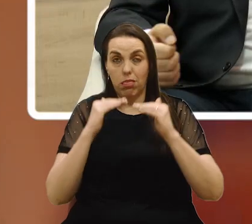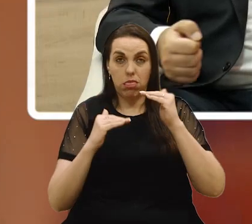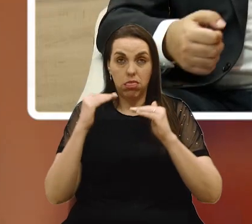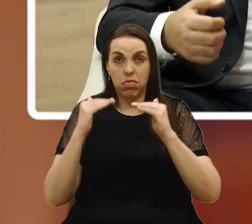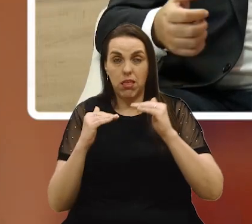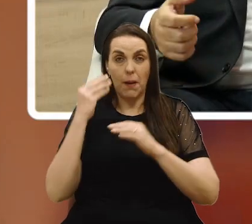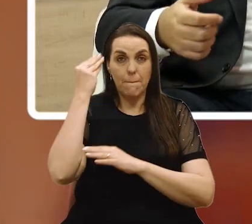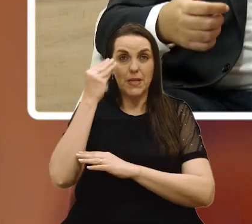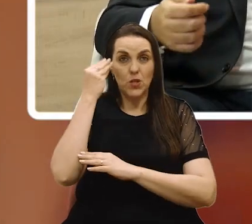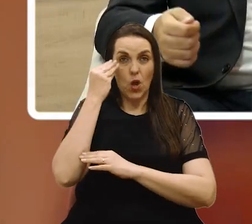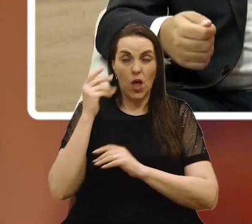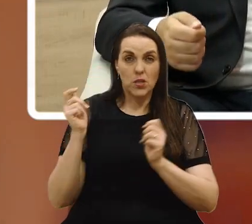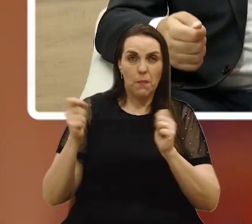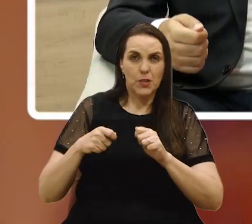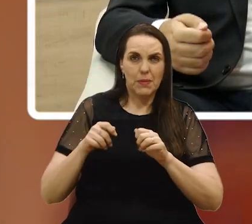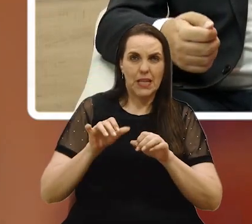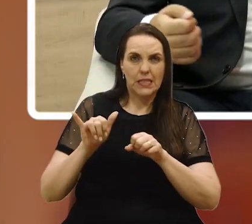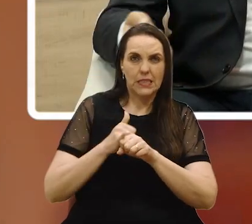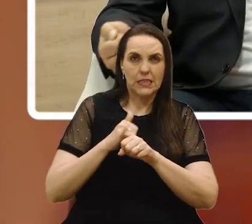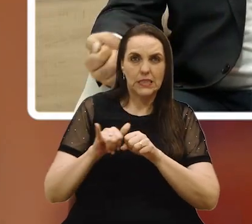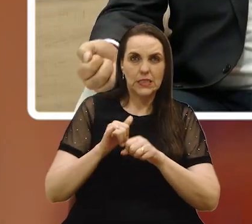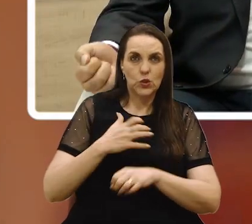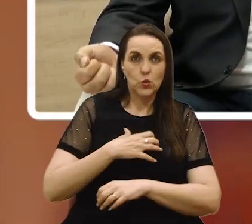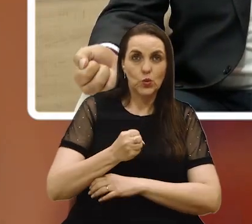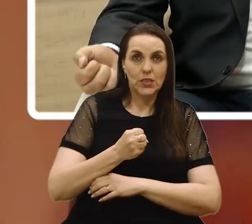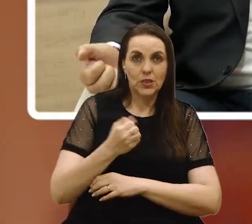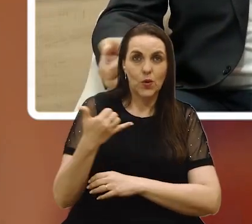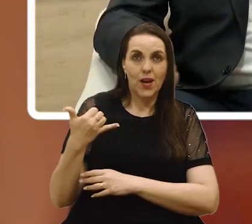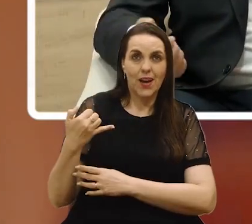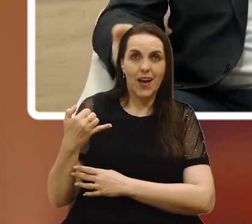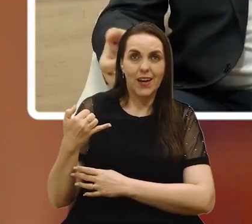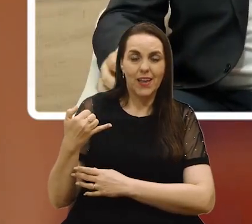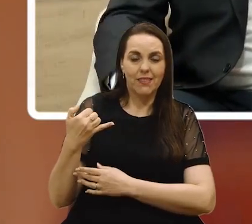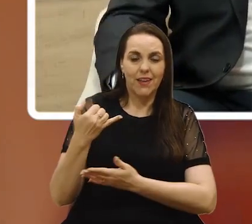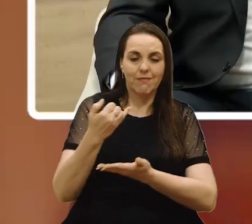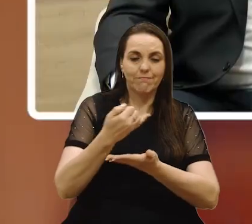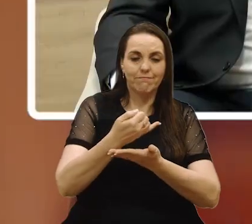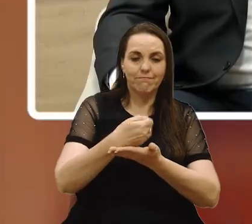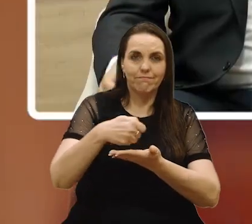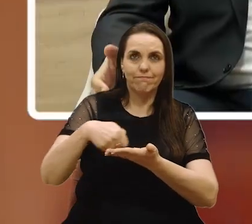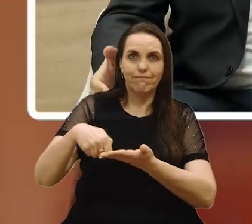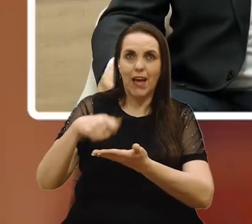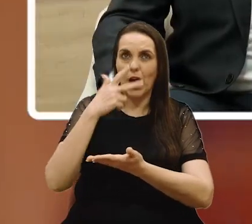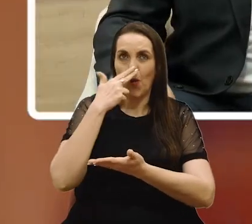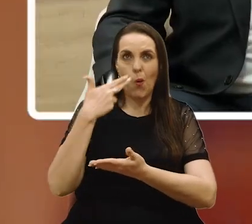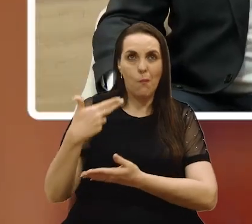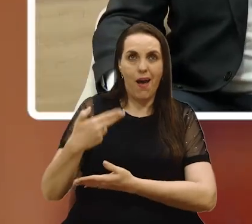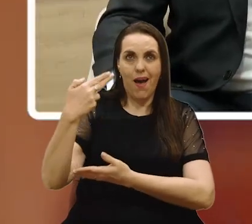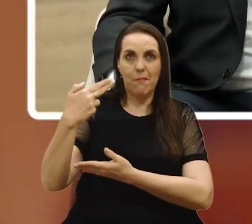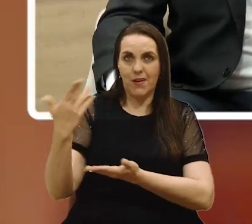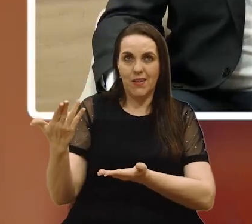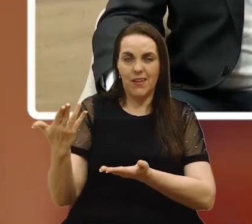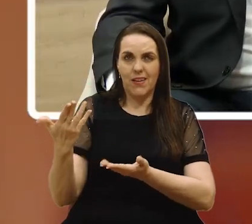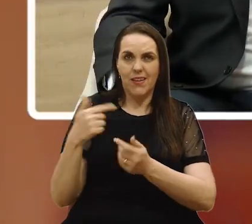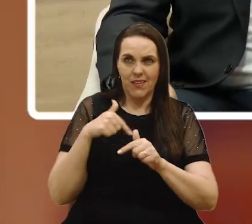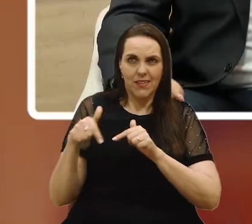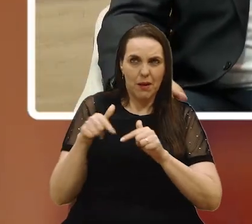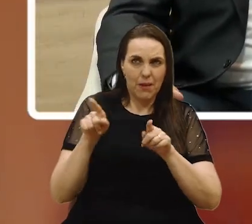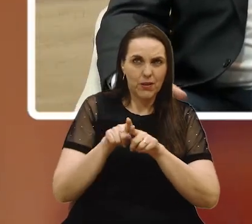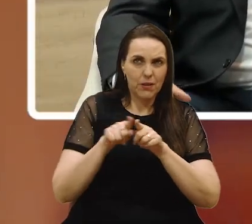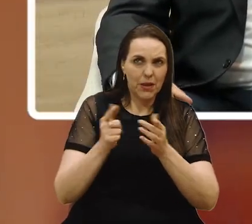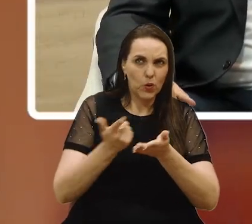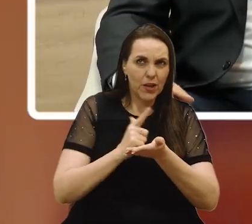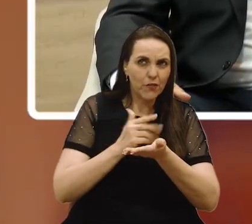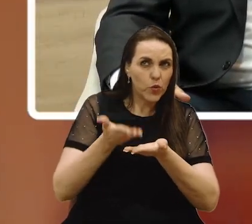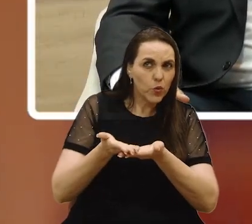instabilidade psicológica a ponto de cogitar o suicídio, ela com uma caneta na mão, exatamente, ela é praticamente uma arma. Né? Uhum. Isso também é